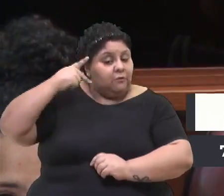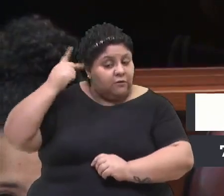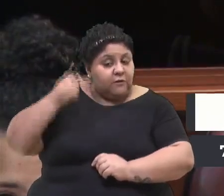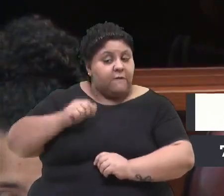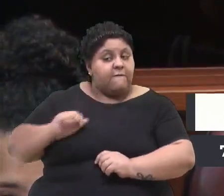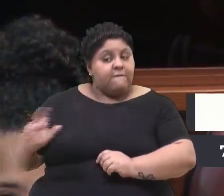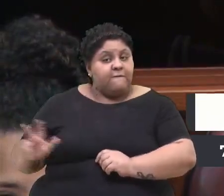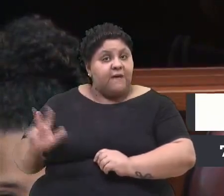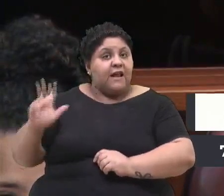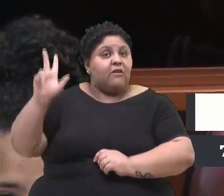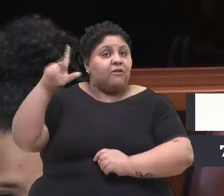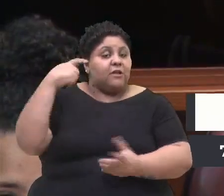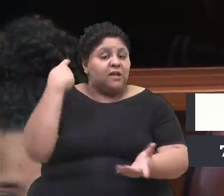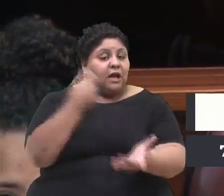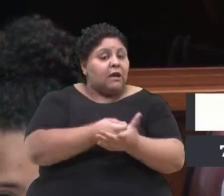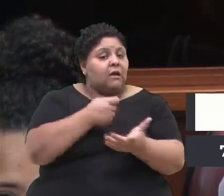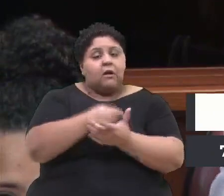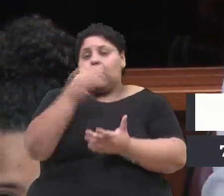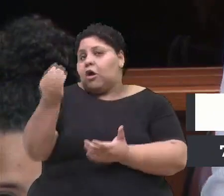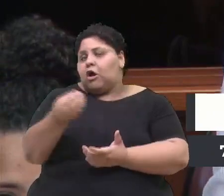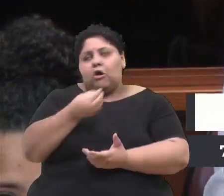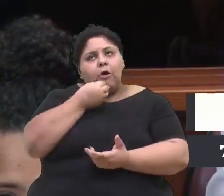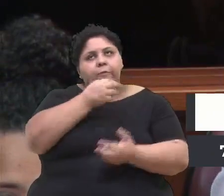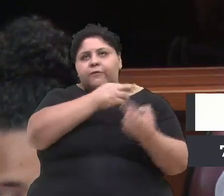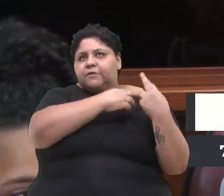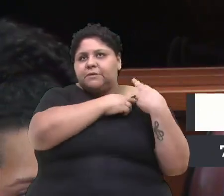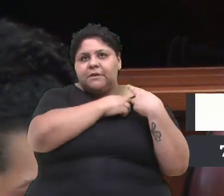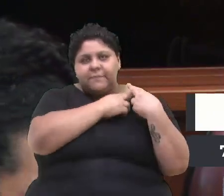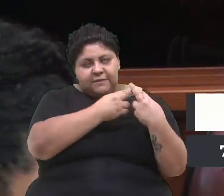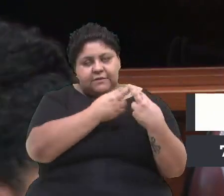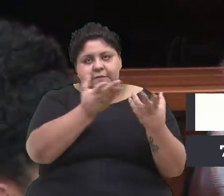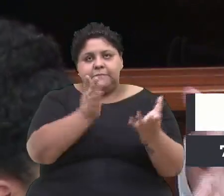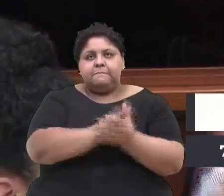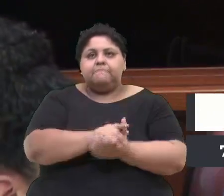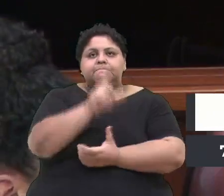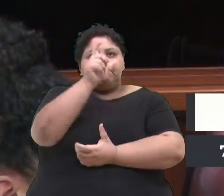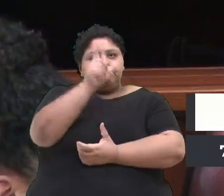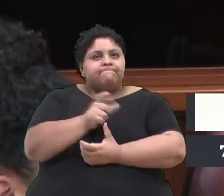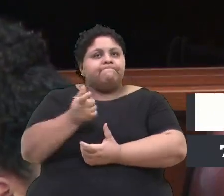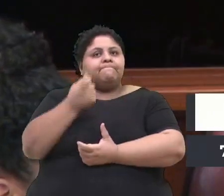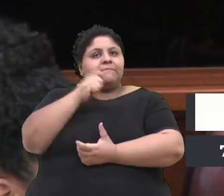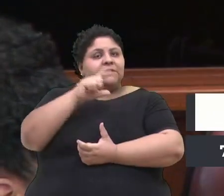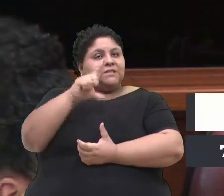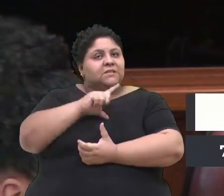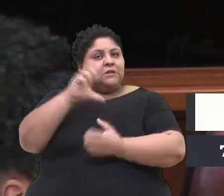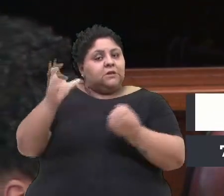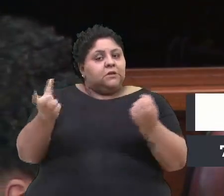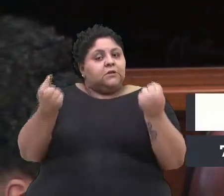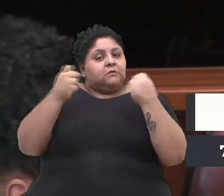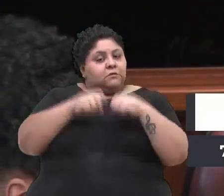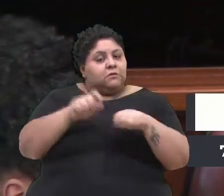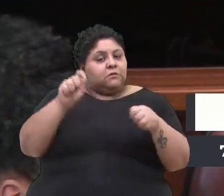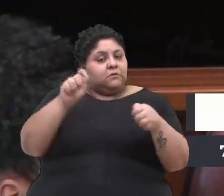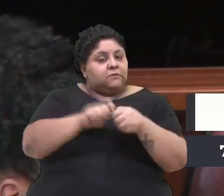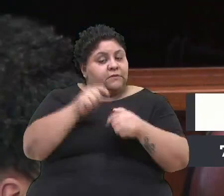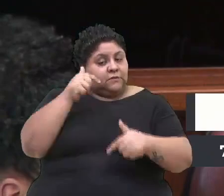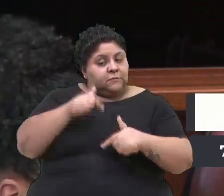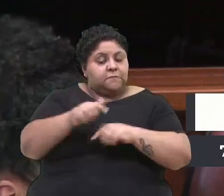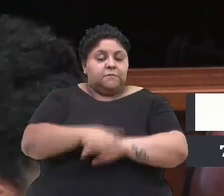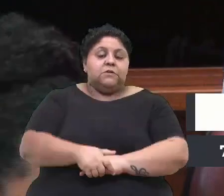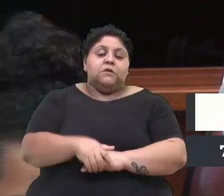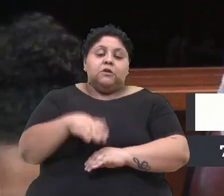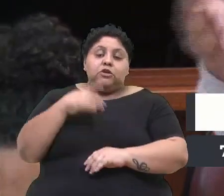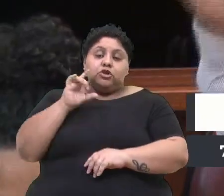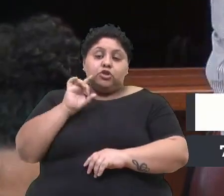valorizar, cobrar, logicamente, dos representantes, e as pessoas precisam ter condições para realizar o seu trabalho. Então, eu só quis fazer